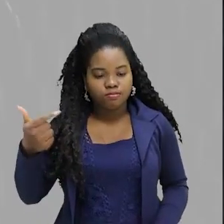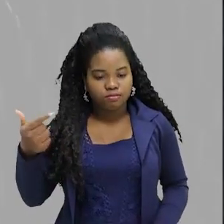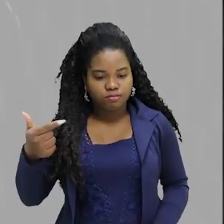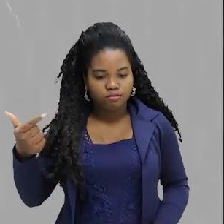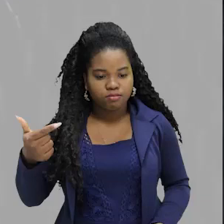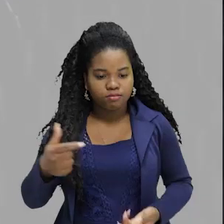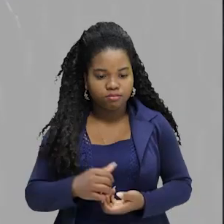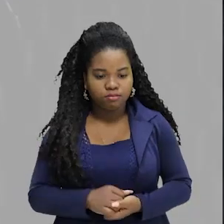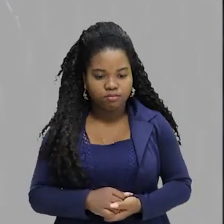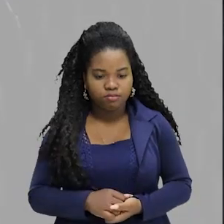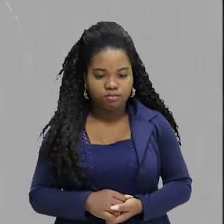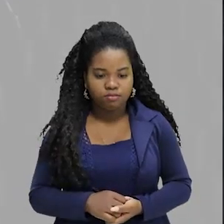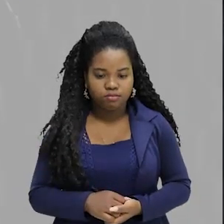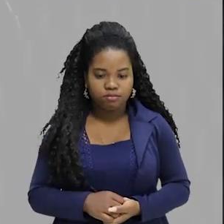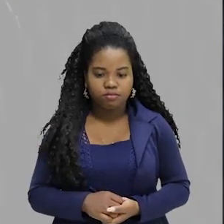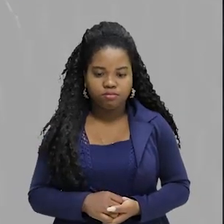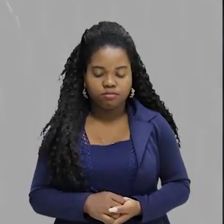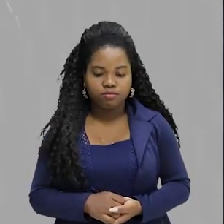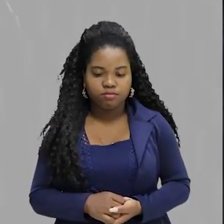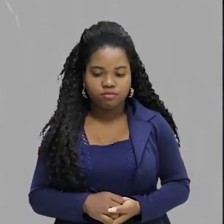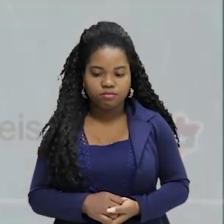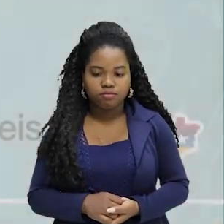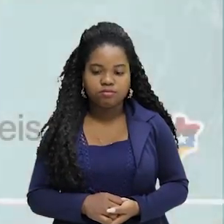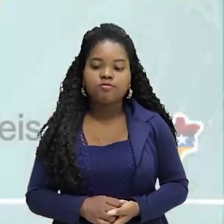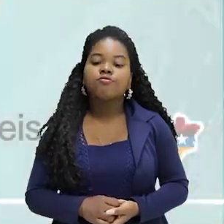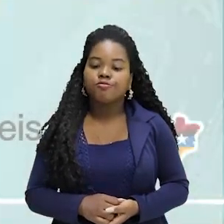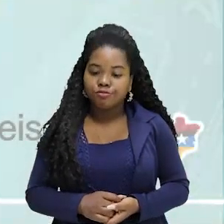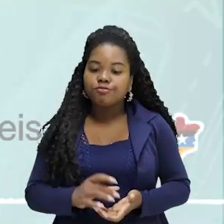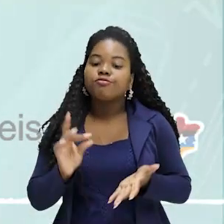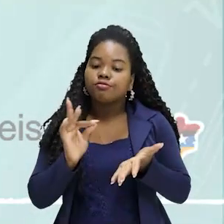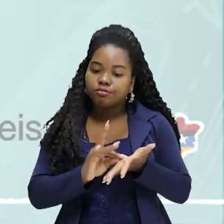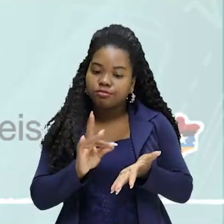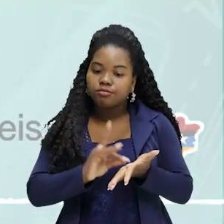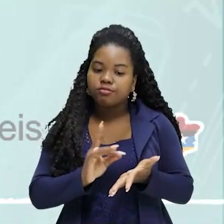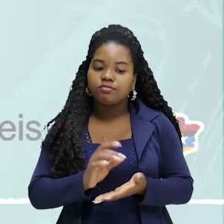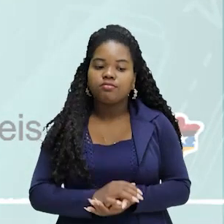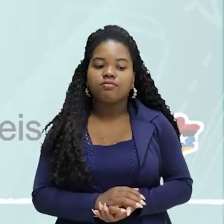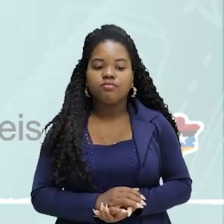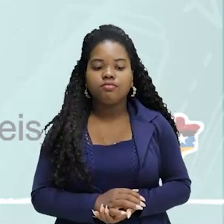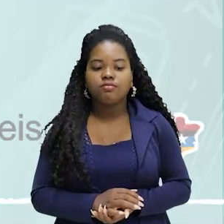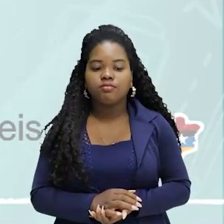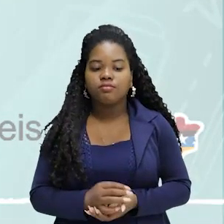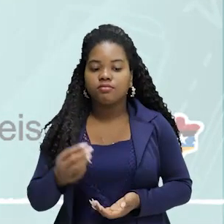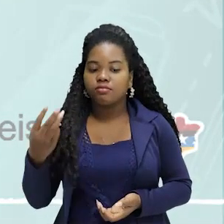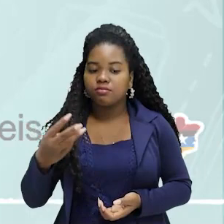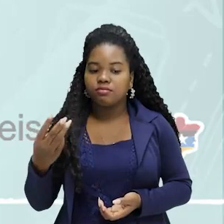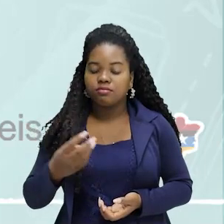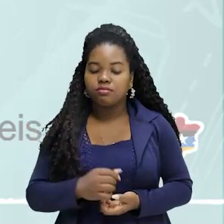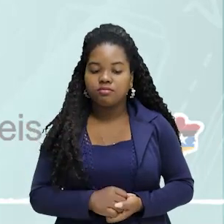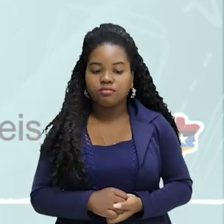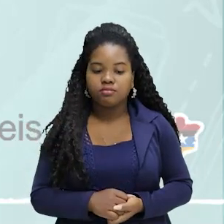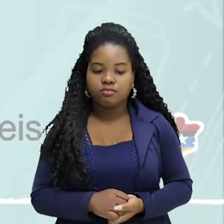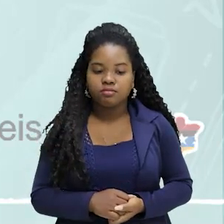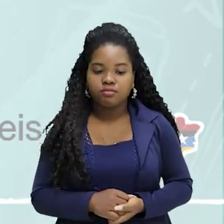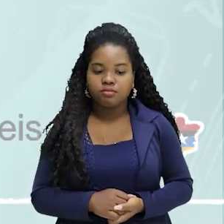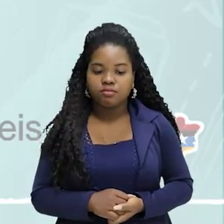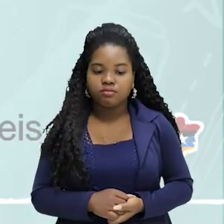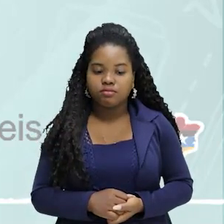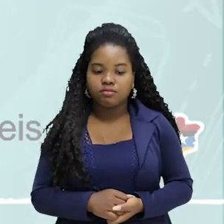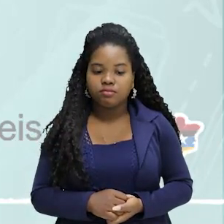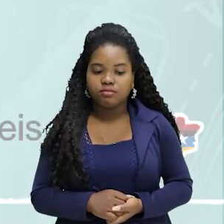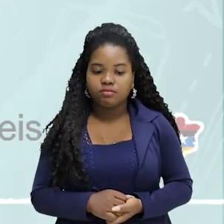da oxidação do etanol. Verdadeiro. Os aldeídos são mais difíceis de ser oxidados do que